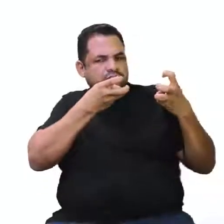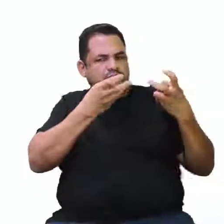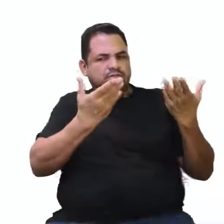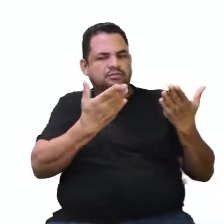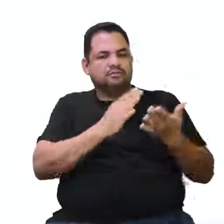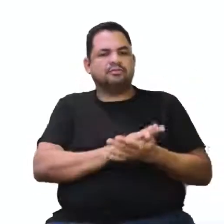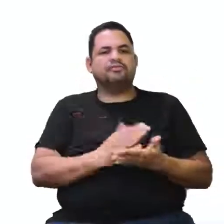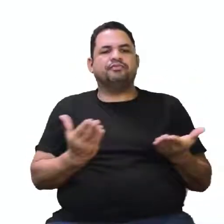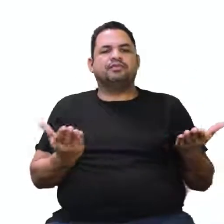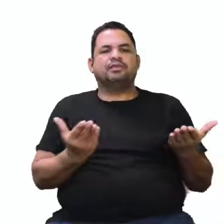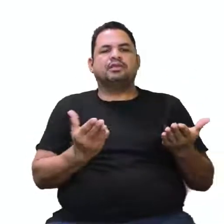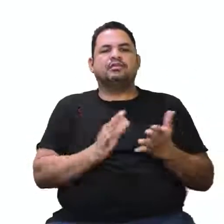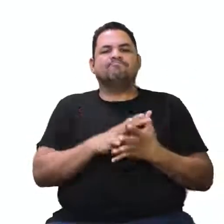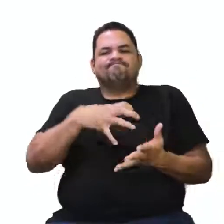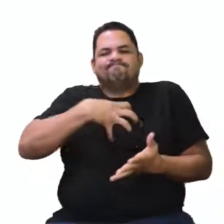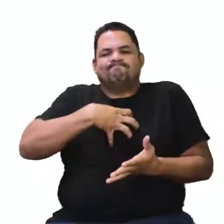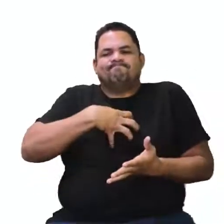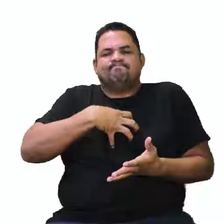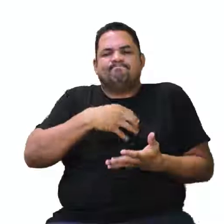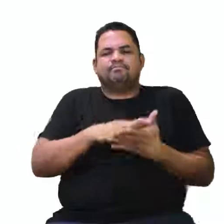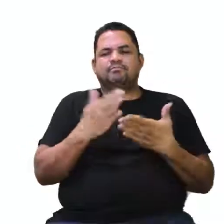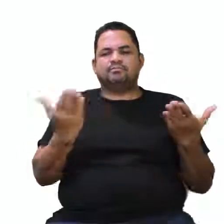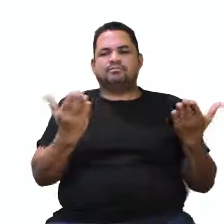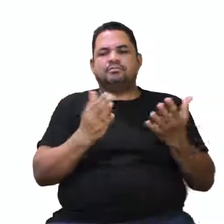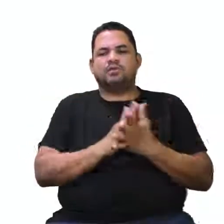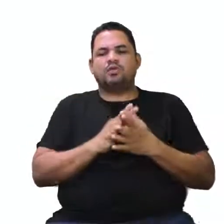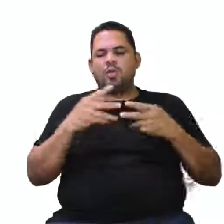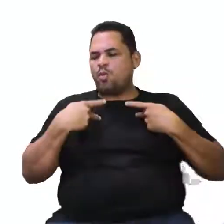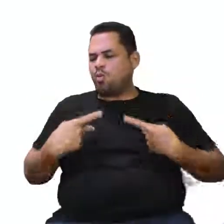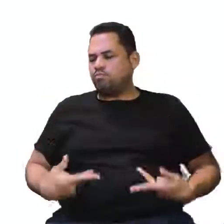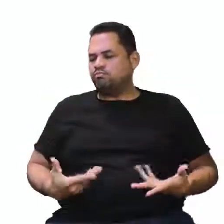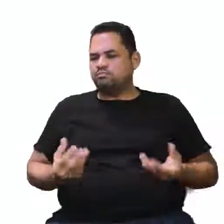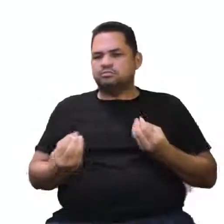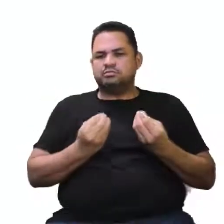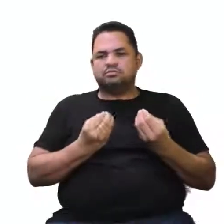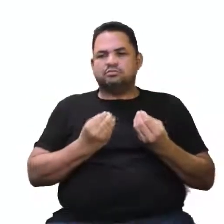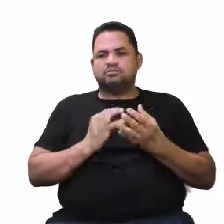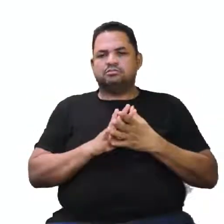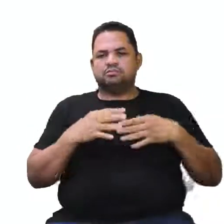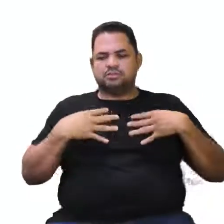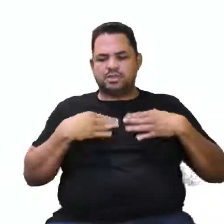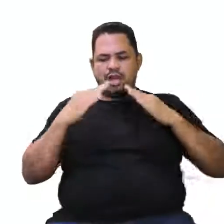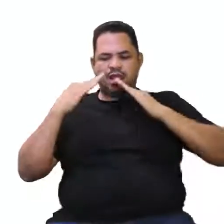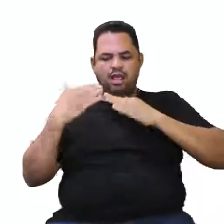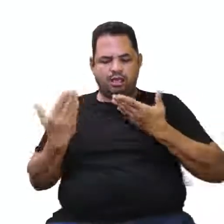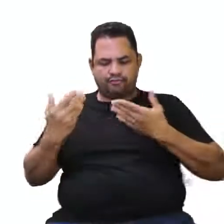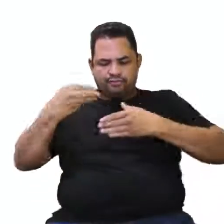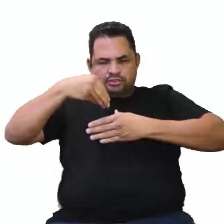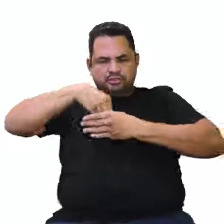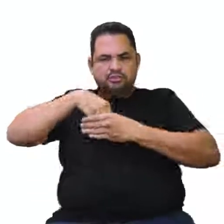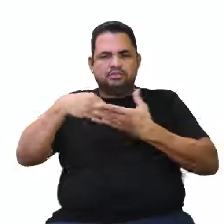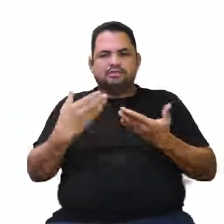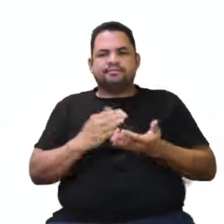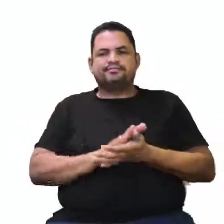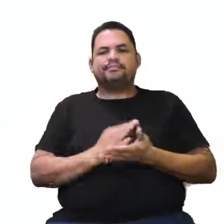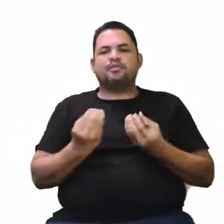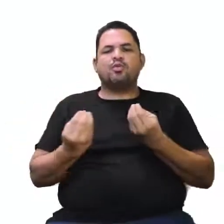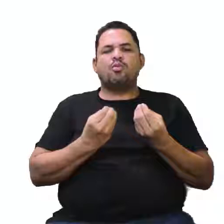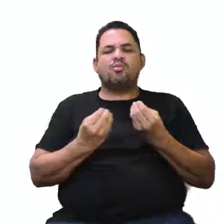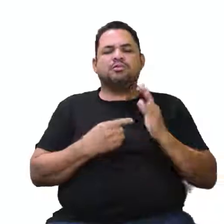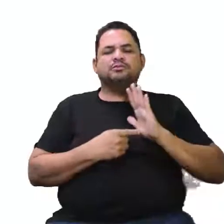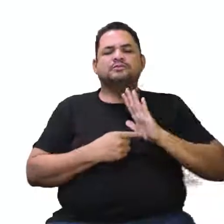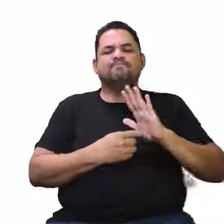percebe, como que você se sente, né, a respeito desse seu corpo, né? Dessa casa que você carrega. Como que é